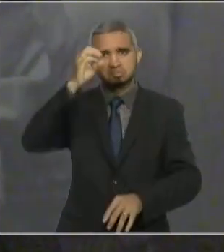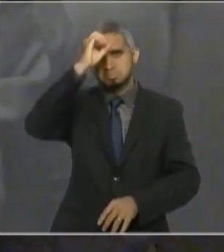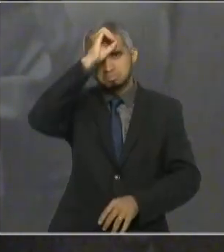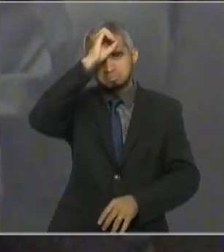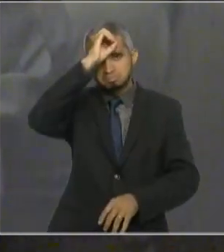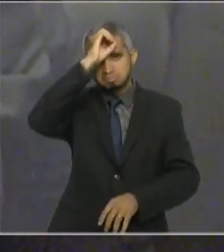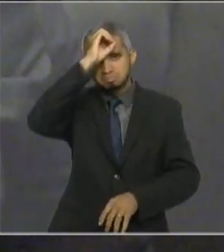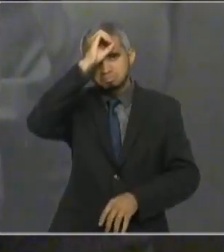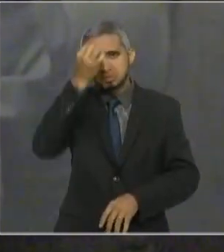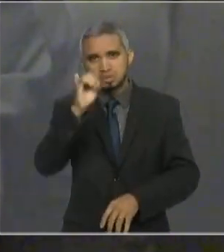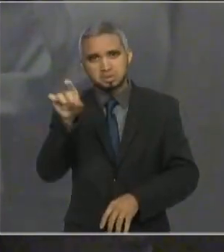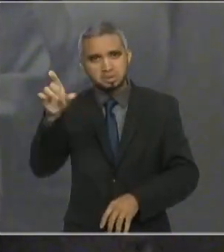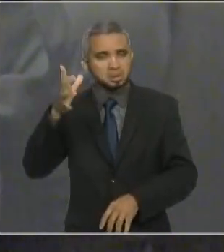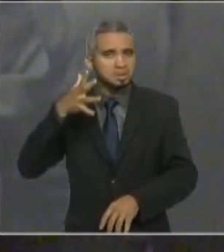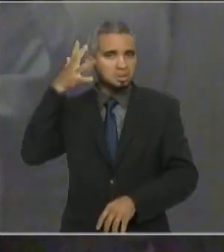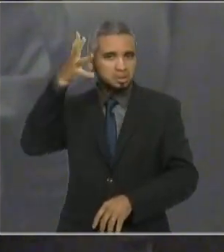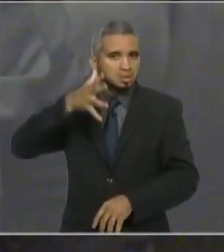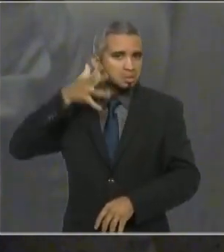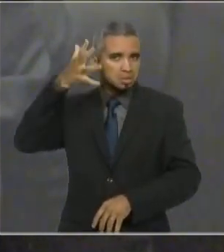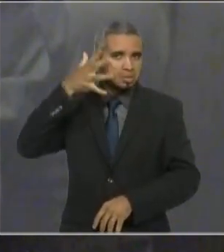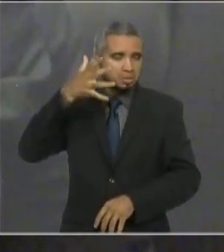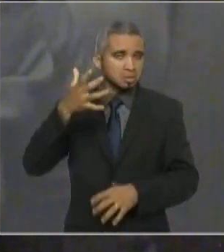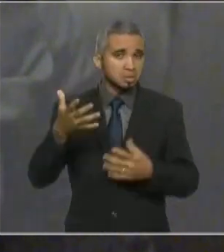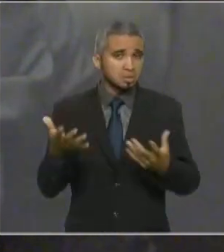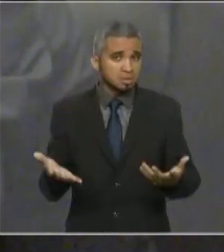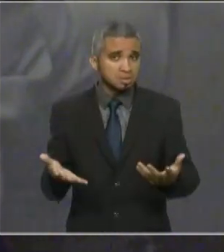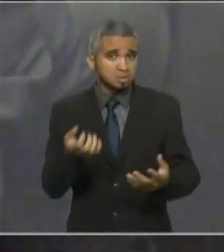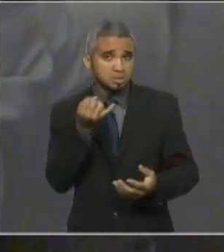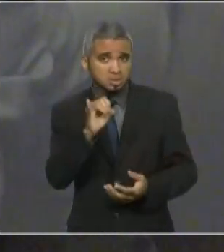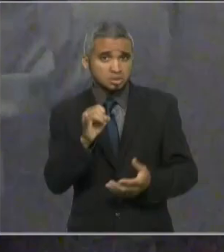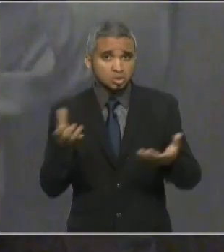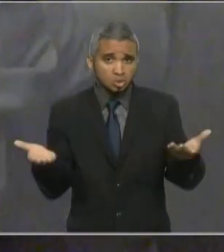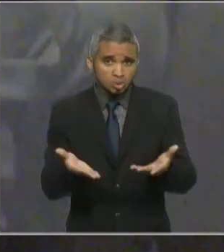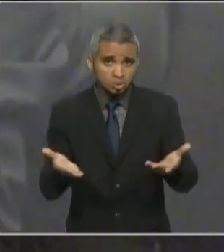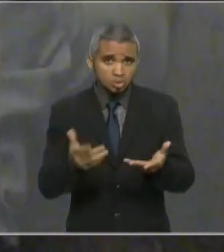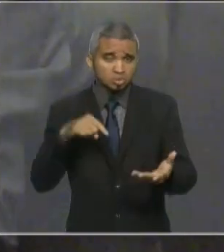discurso. Mas, se formos ver a posição da OAB